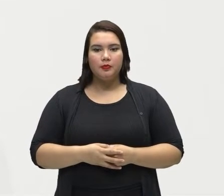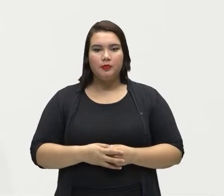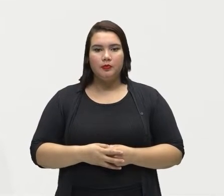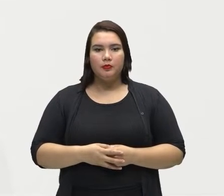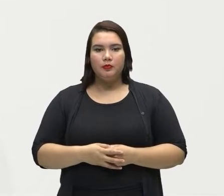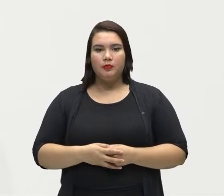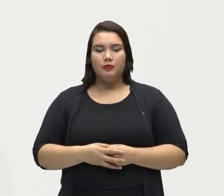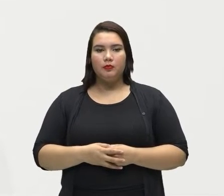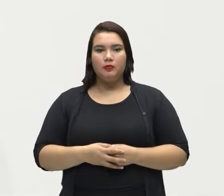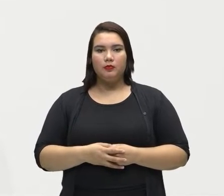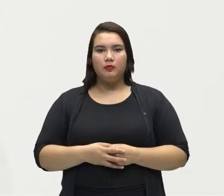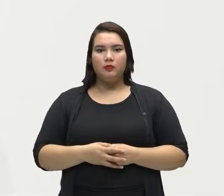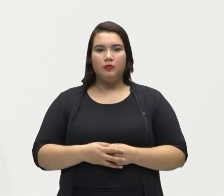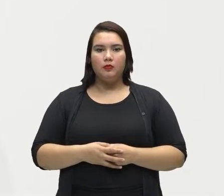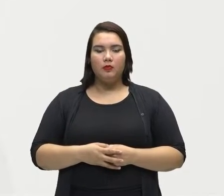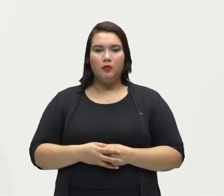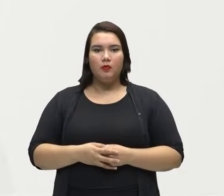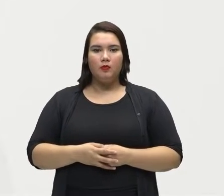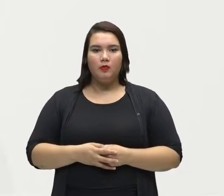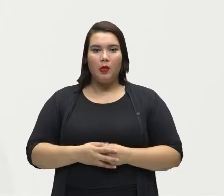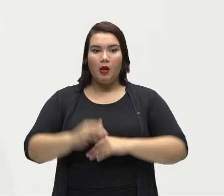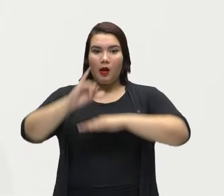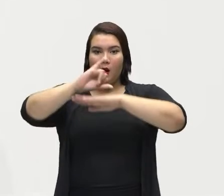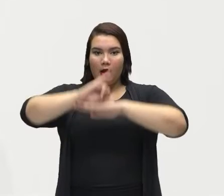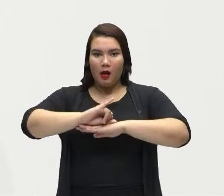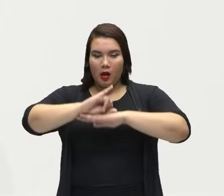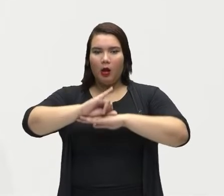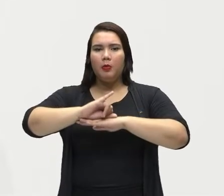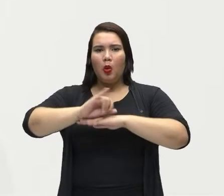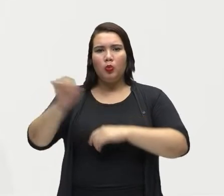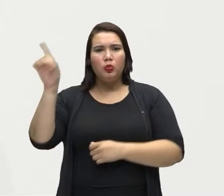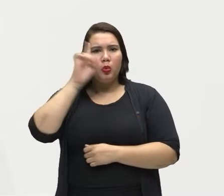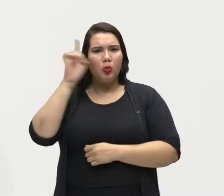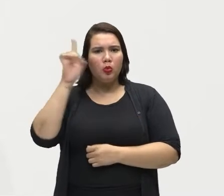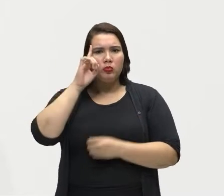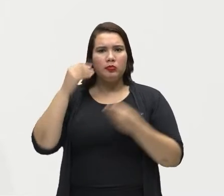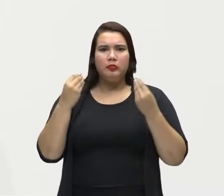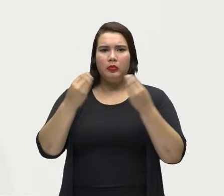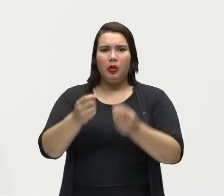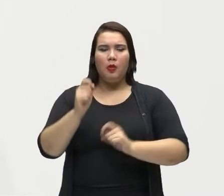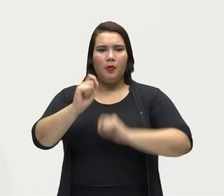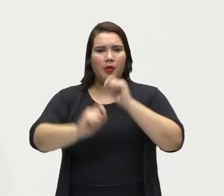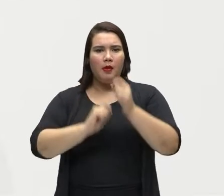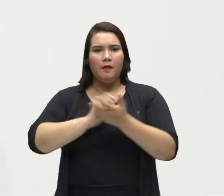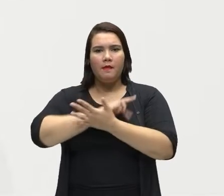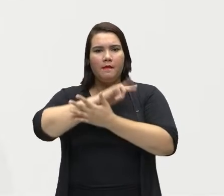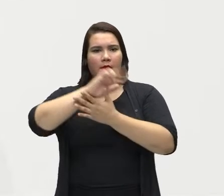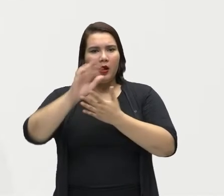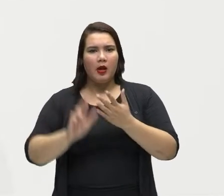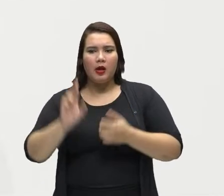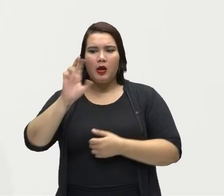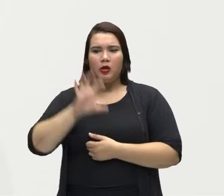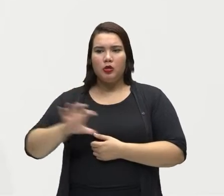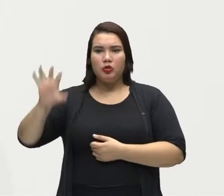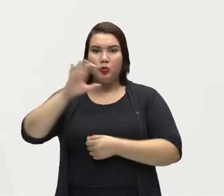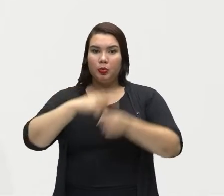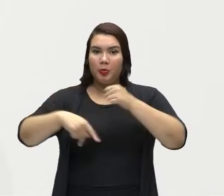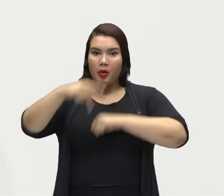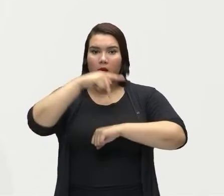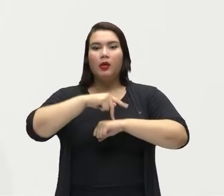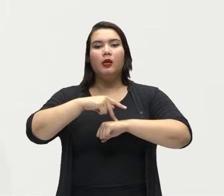A capital, então, de Gana recebia diariamente caravanas que vinham de diversas regiões do